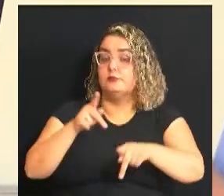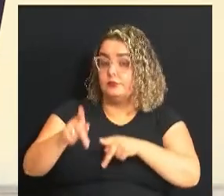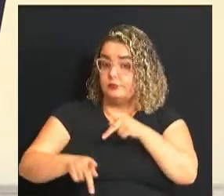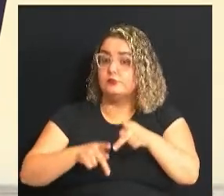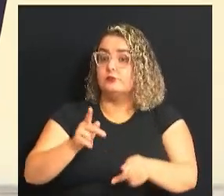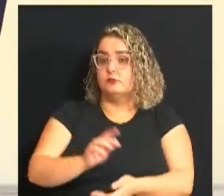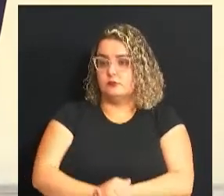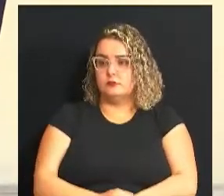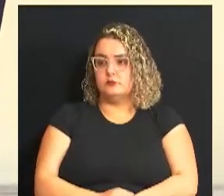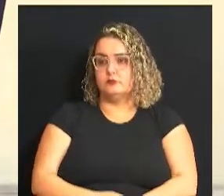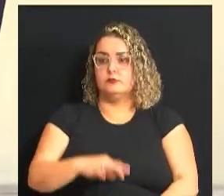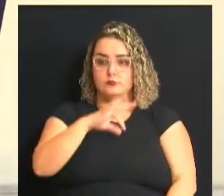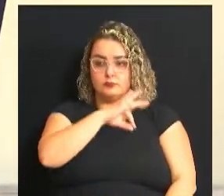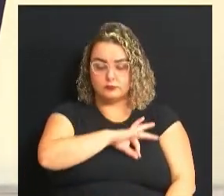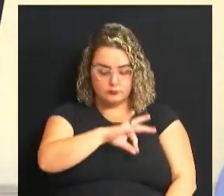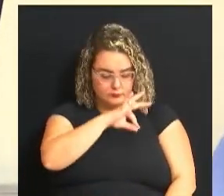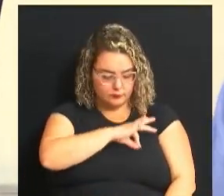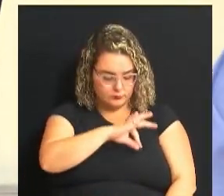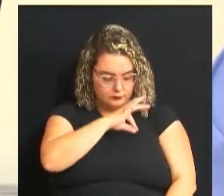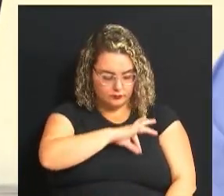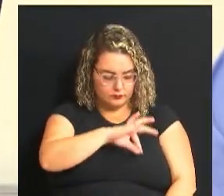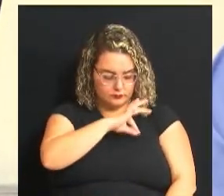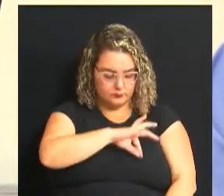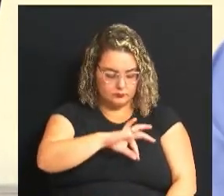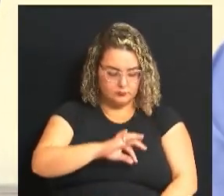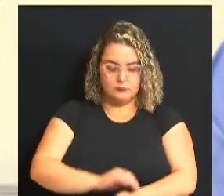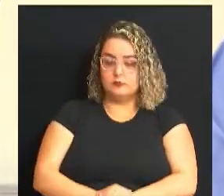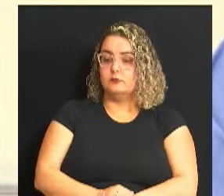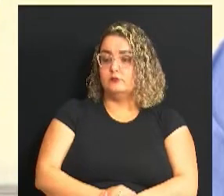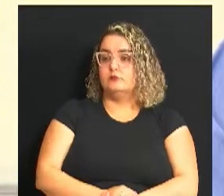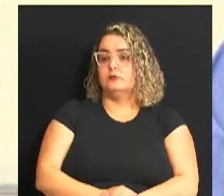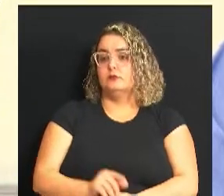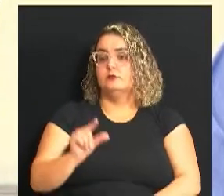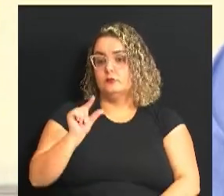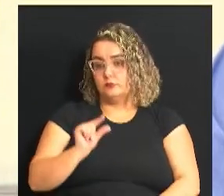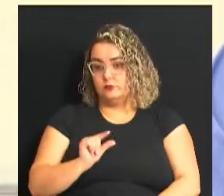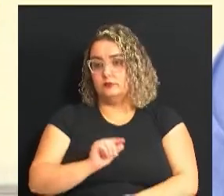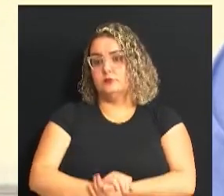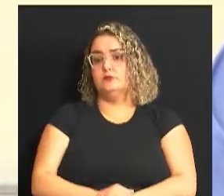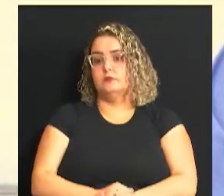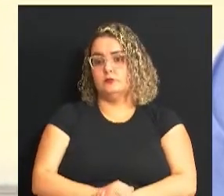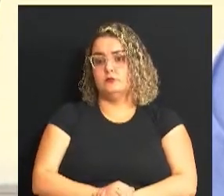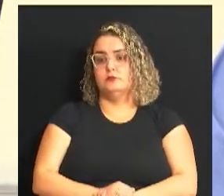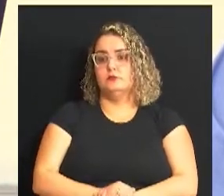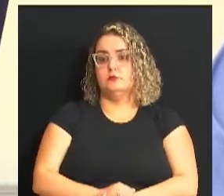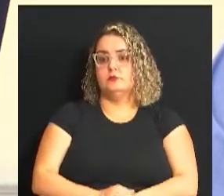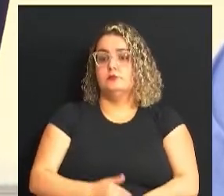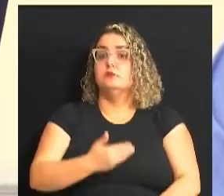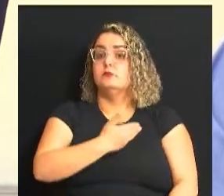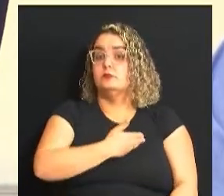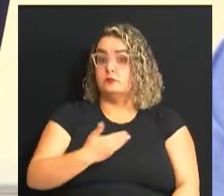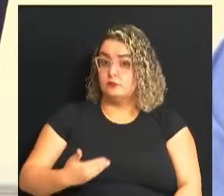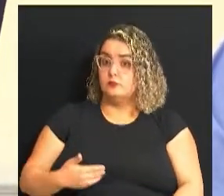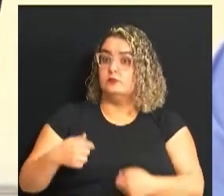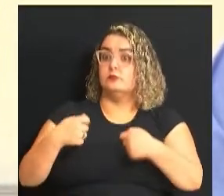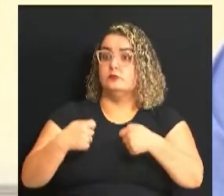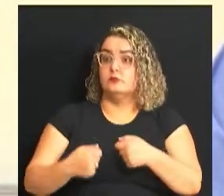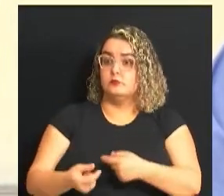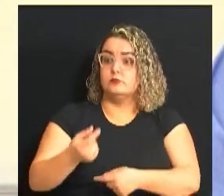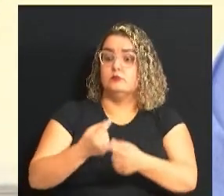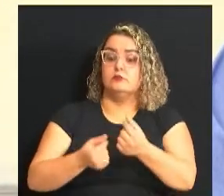de baixa renda, né? Os governos precisam realmente voltar a